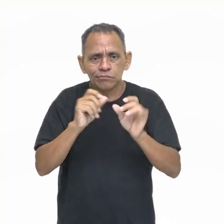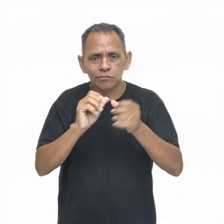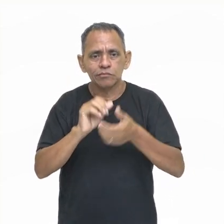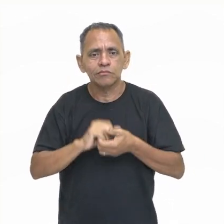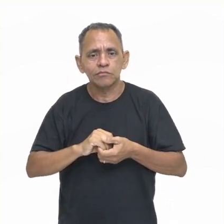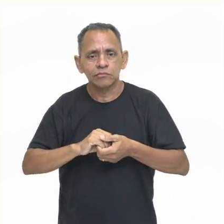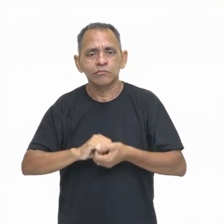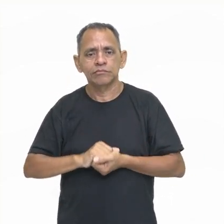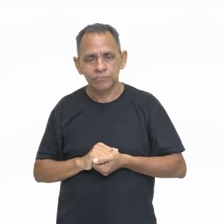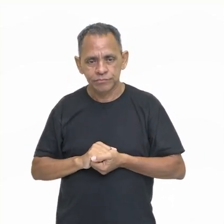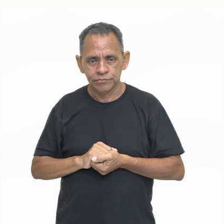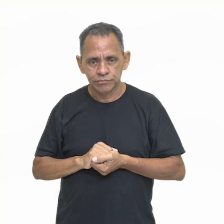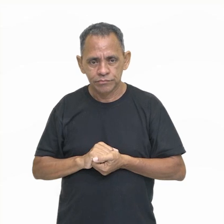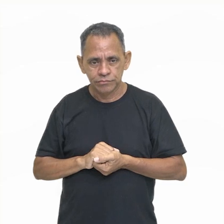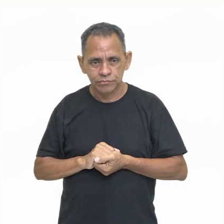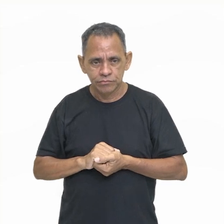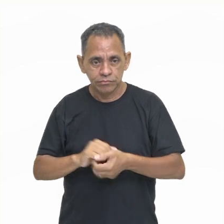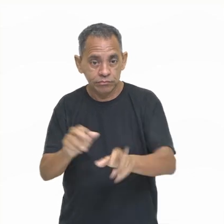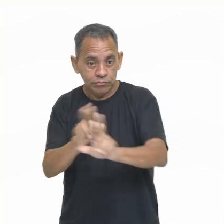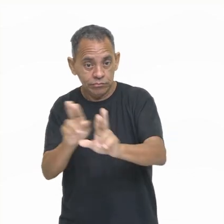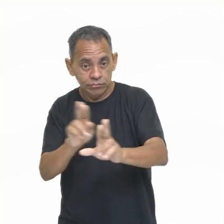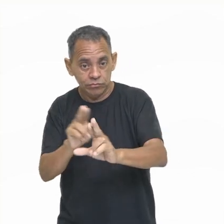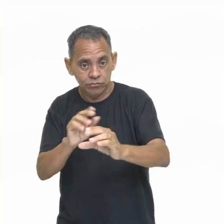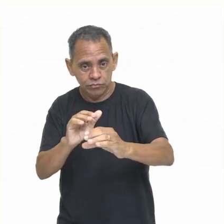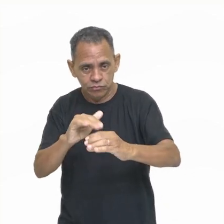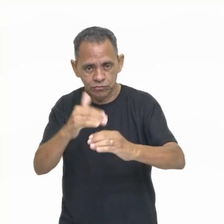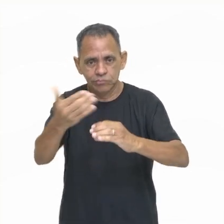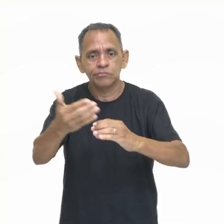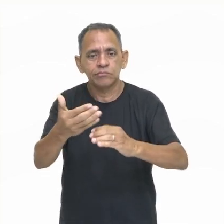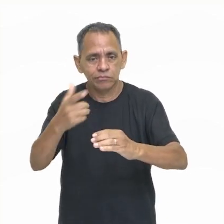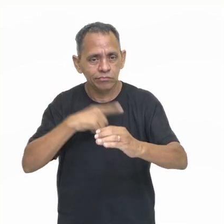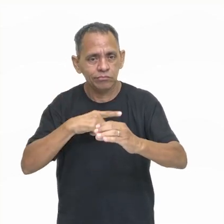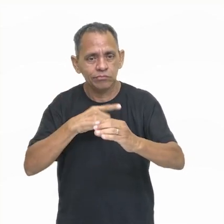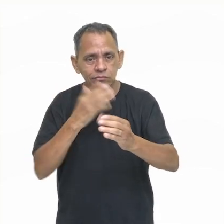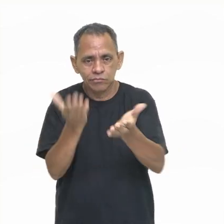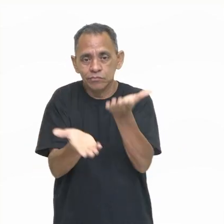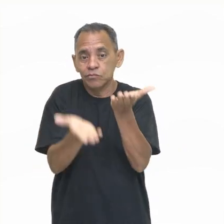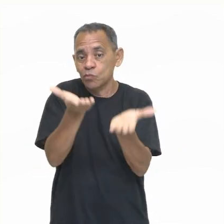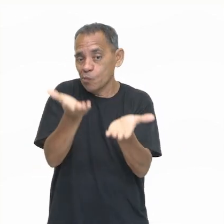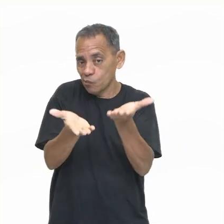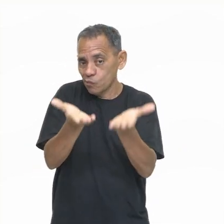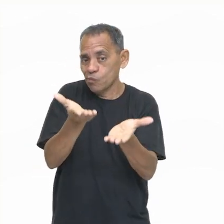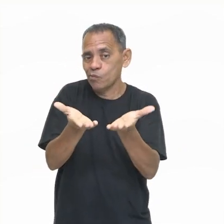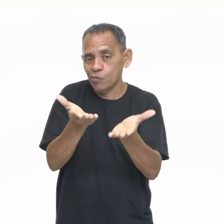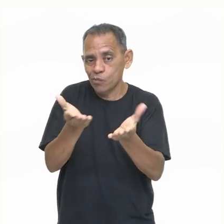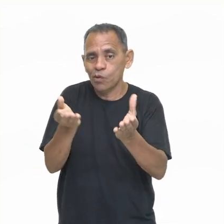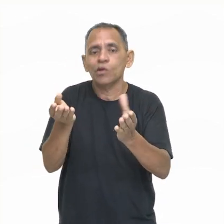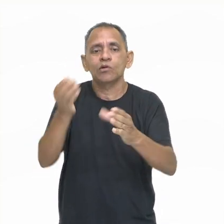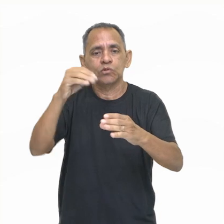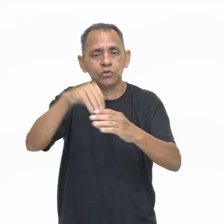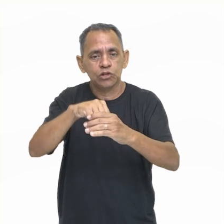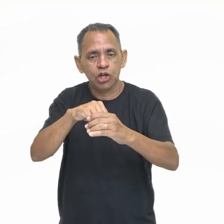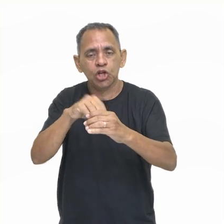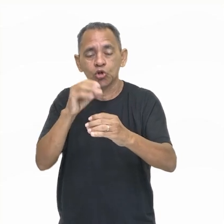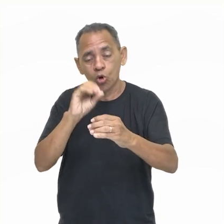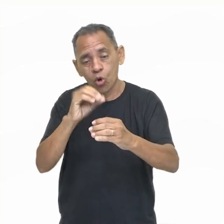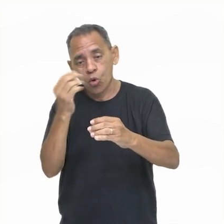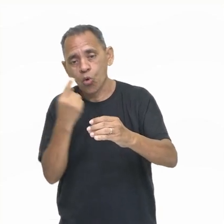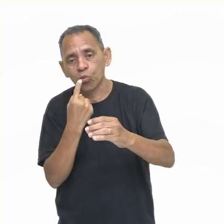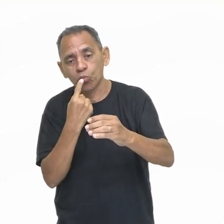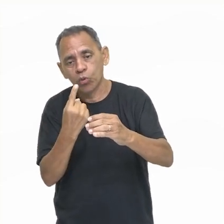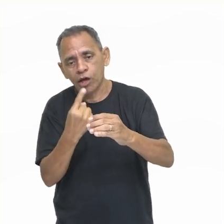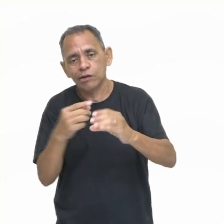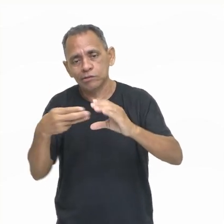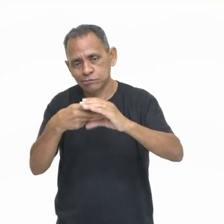externos justamente para manter, né, o equilíbrio do equilíbrio que tiver ali perto da